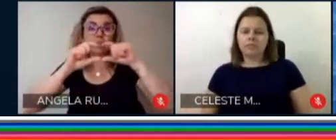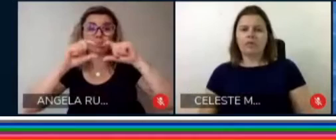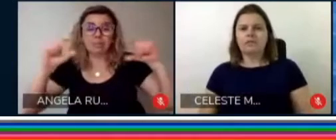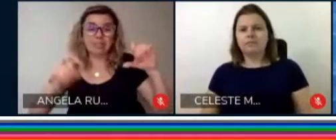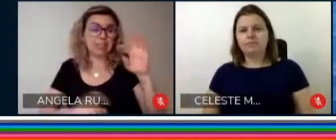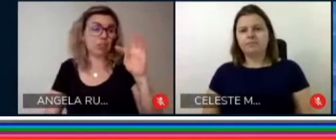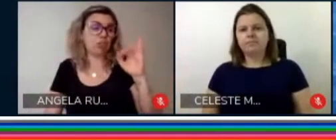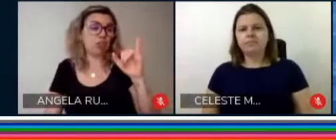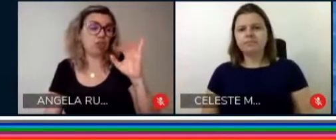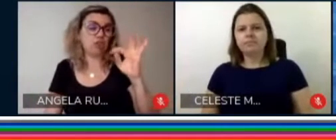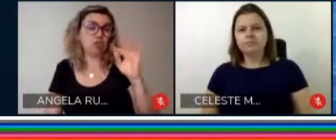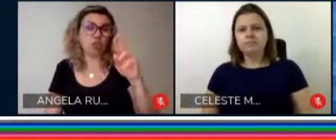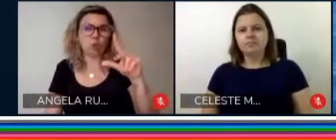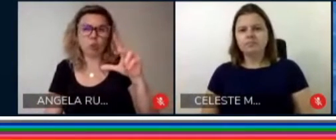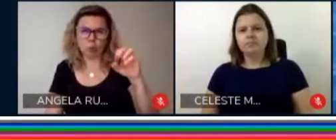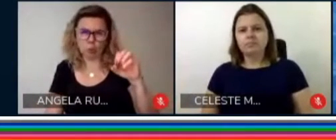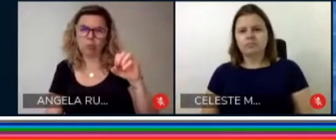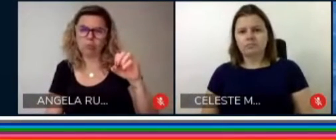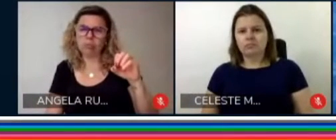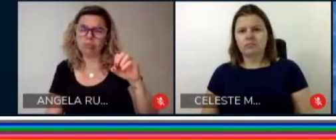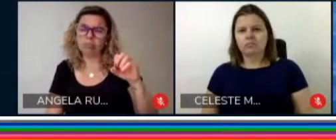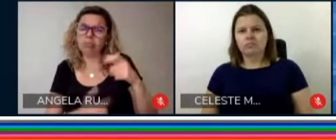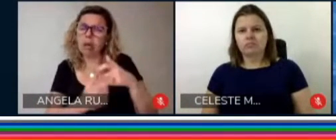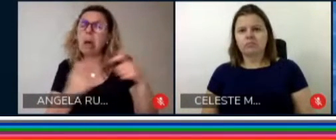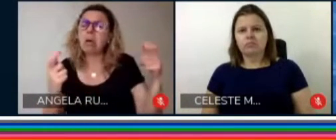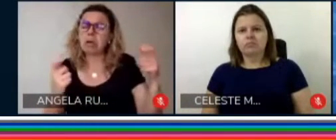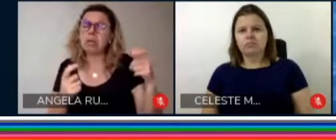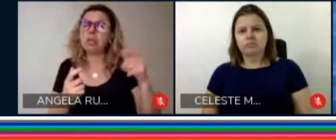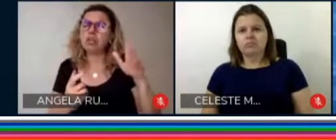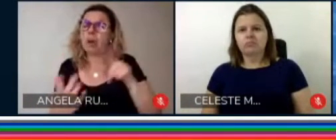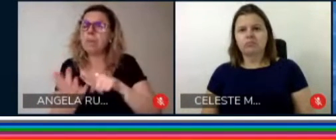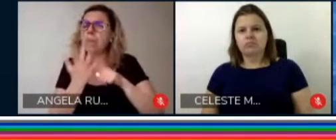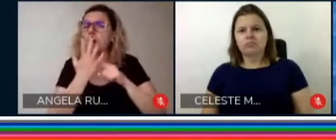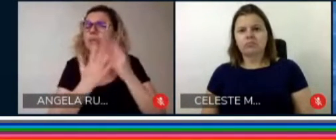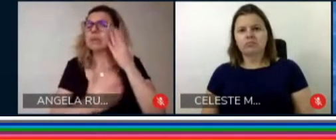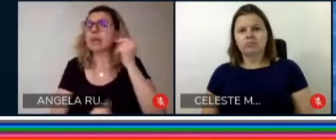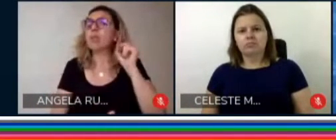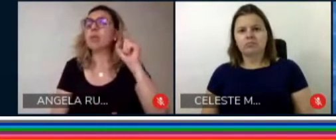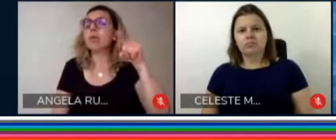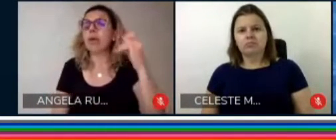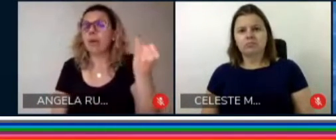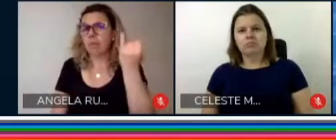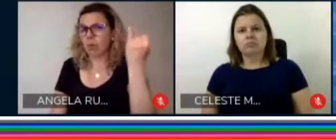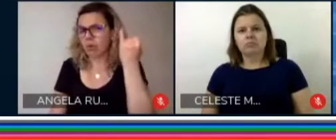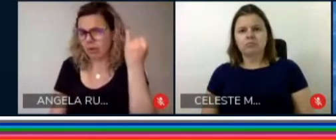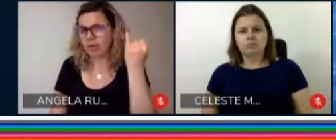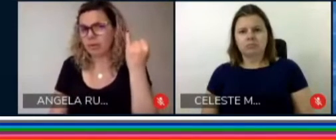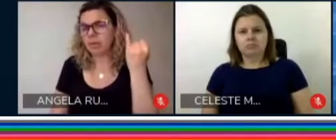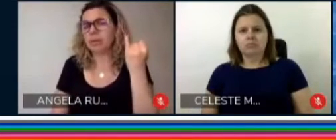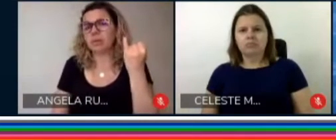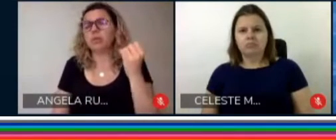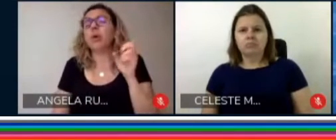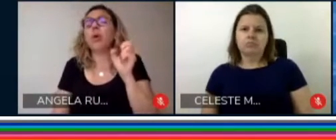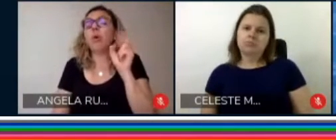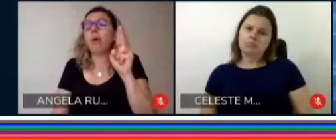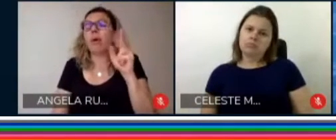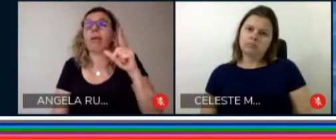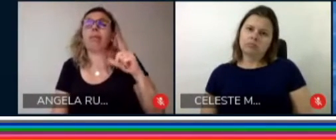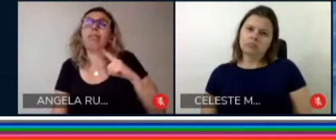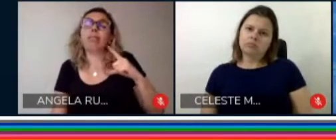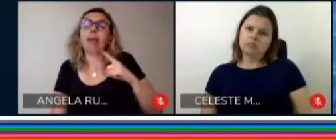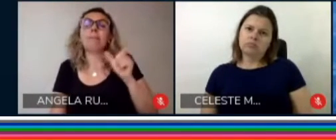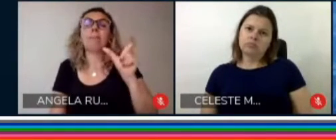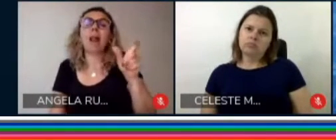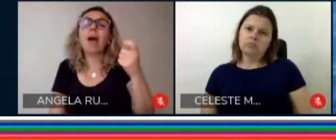normalmente o título traz algumas coisas que são relevantes, né, para eu saber que aquilo para além das palavras-chave, o título